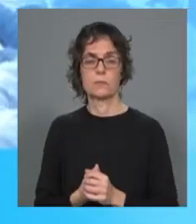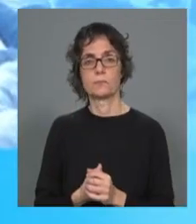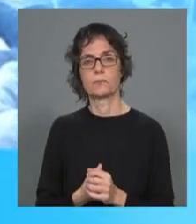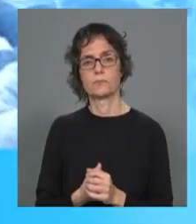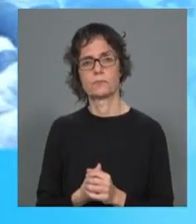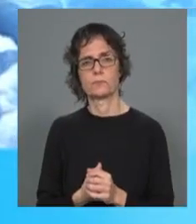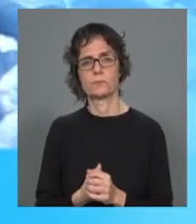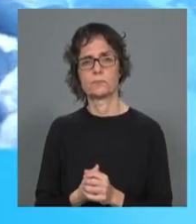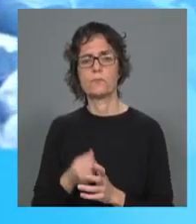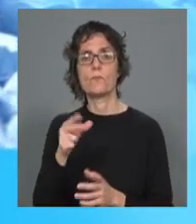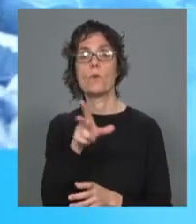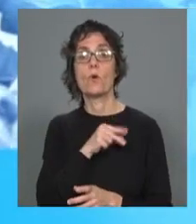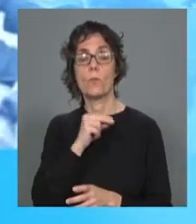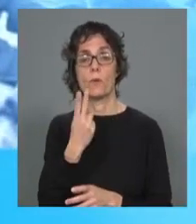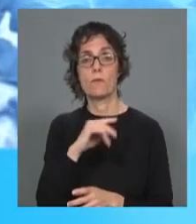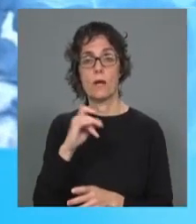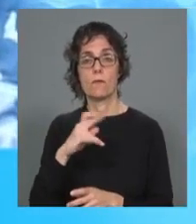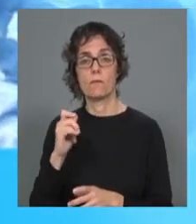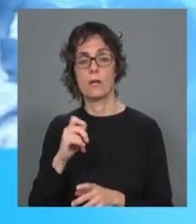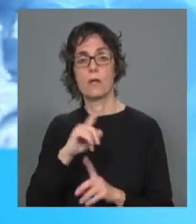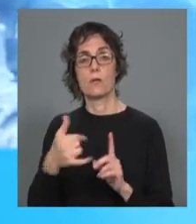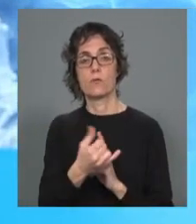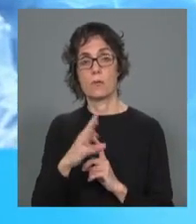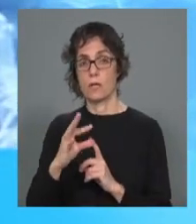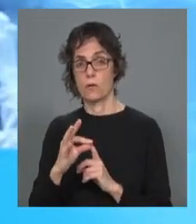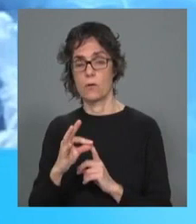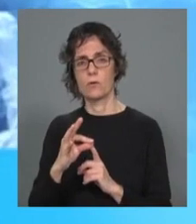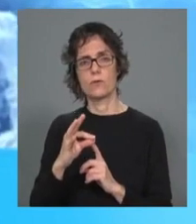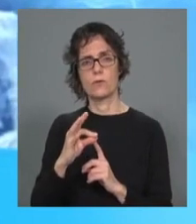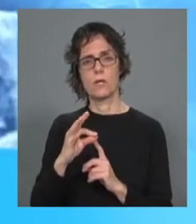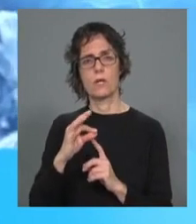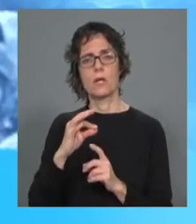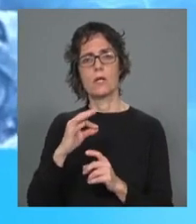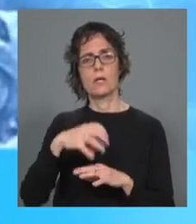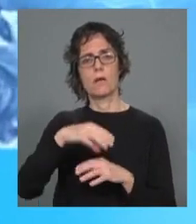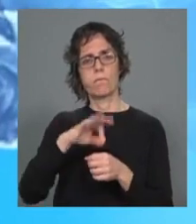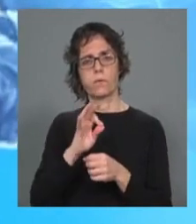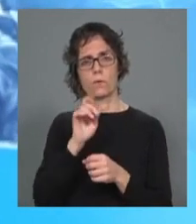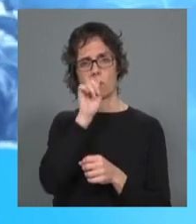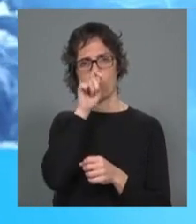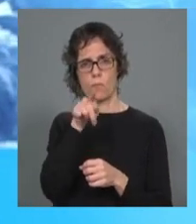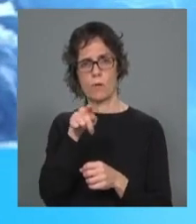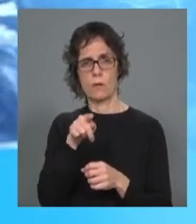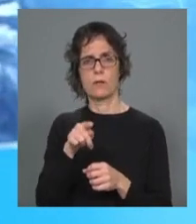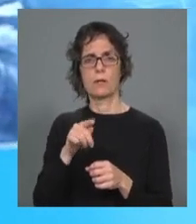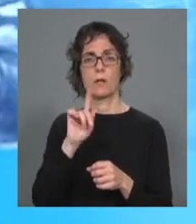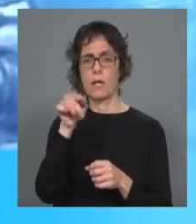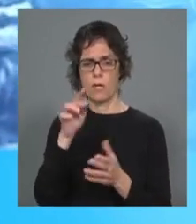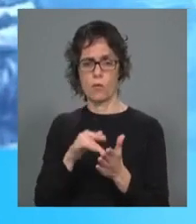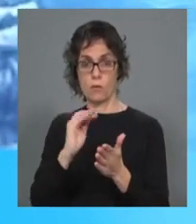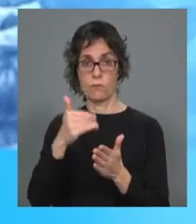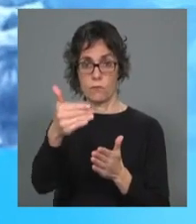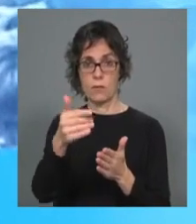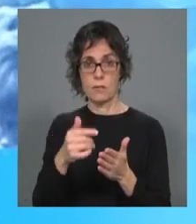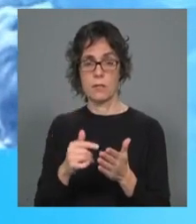Vila Alva em 2014, este prémio da Fundação Gulbenkian, e este livro vem depois, mas ao